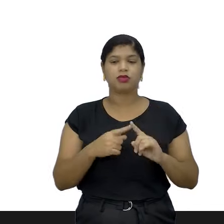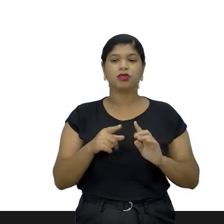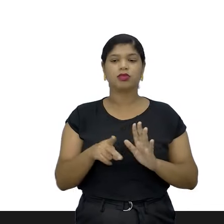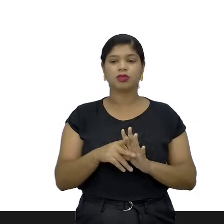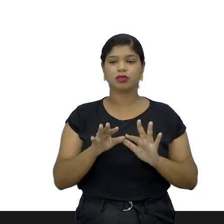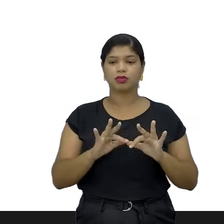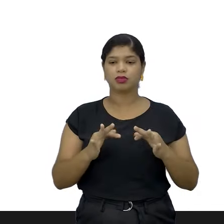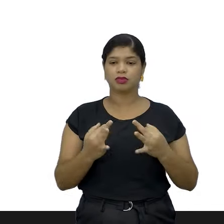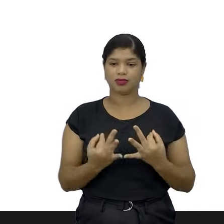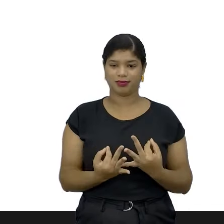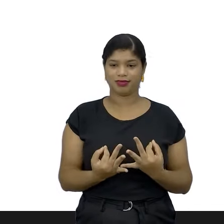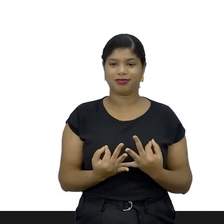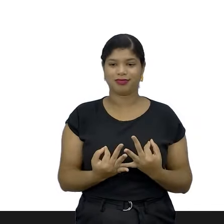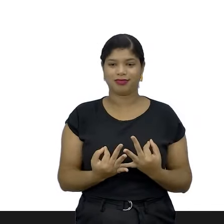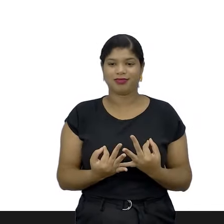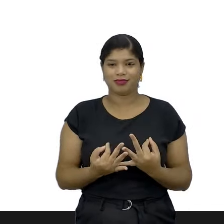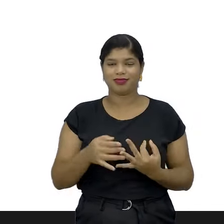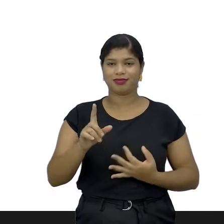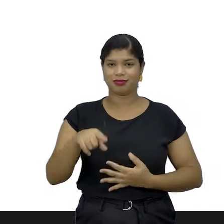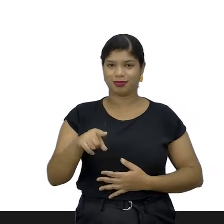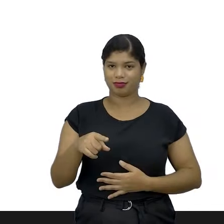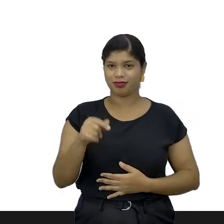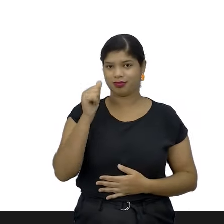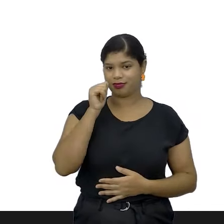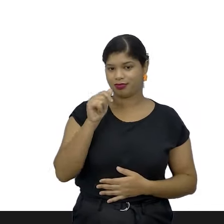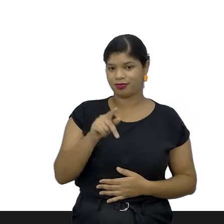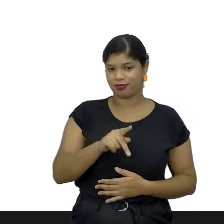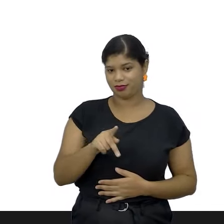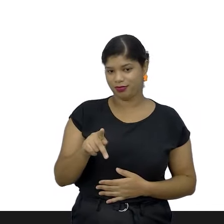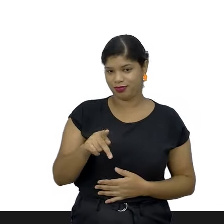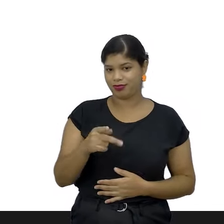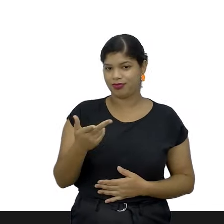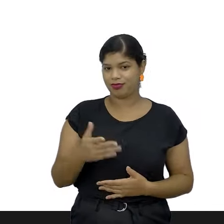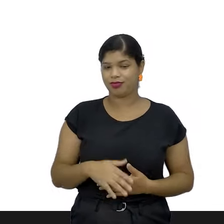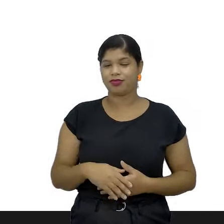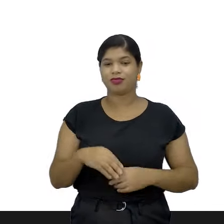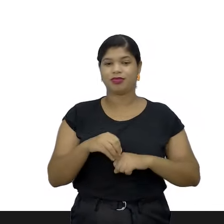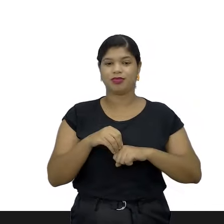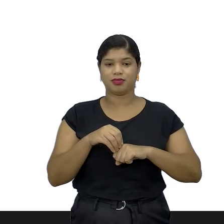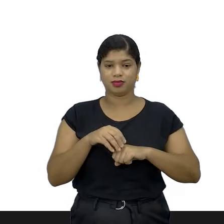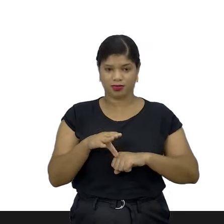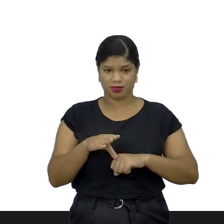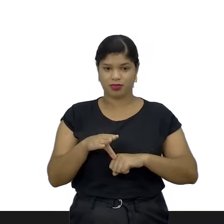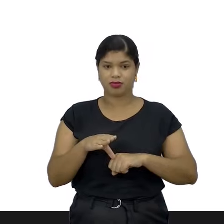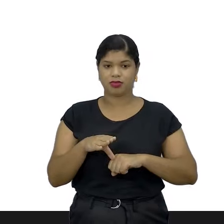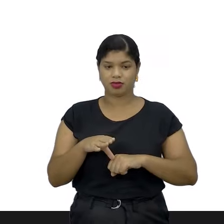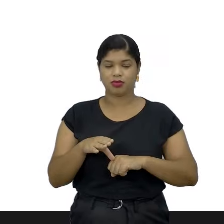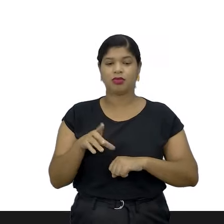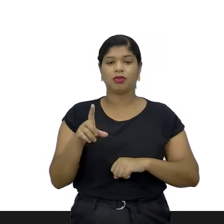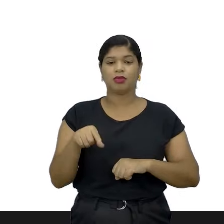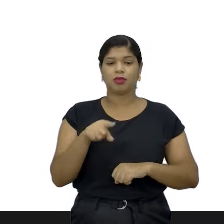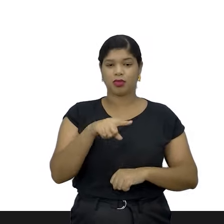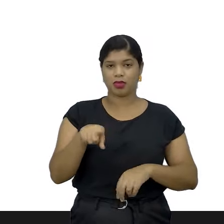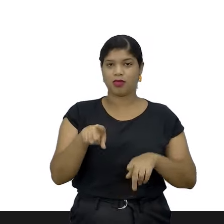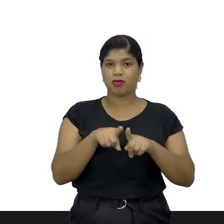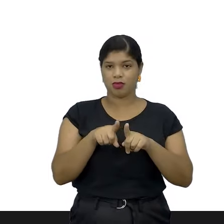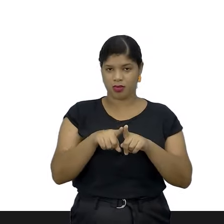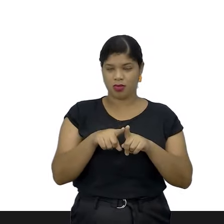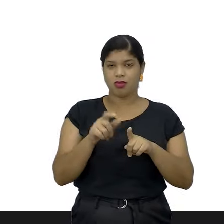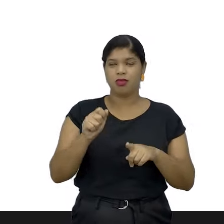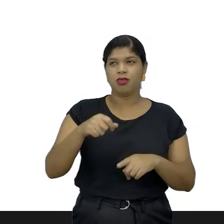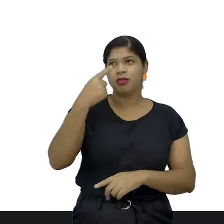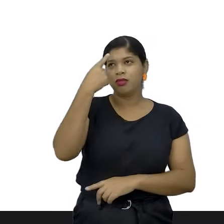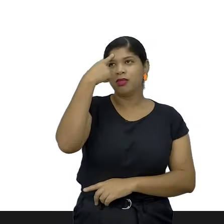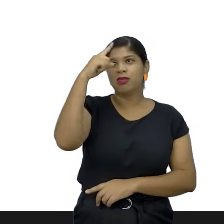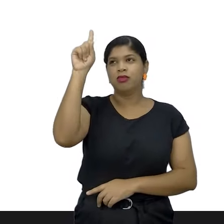família da professora, né? E também aqui uma sugestão é que vocês podem trazer alguma receita além da que está